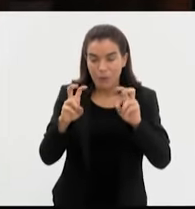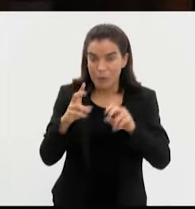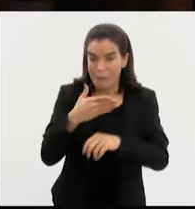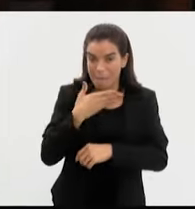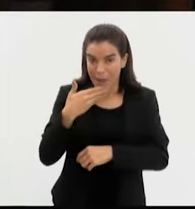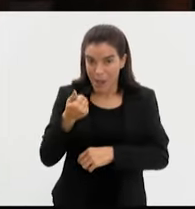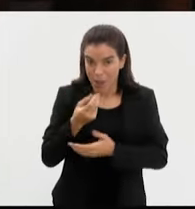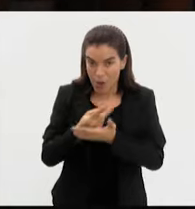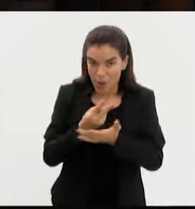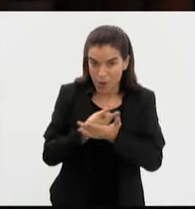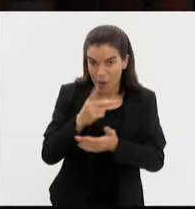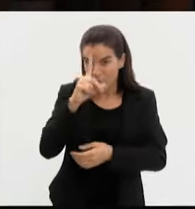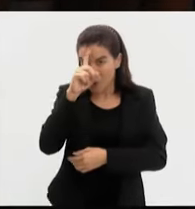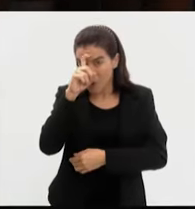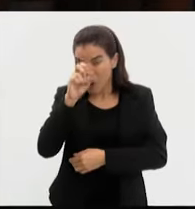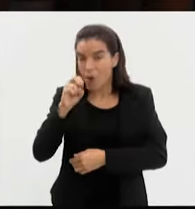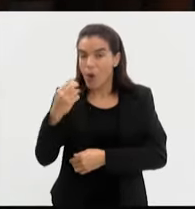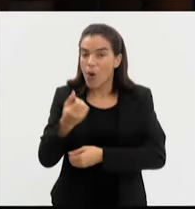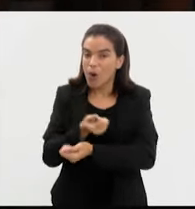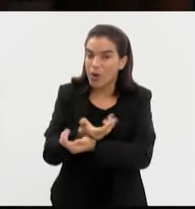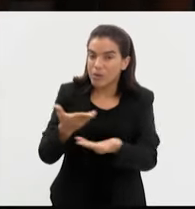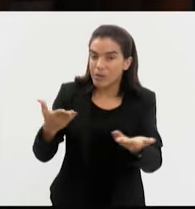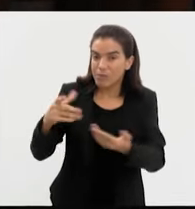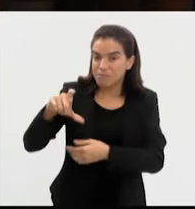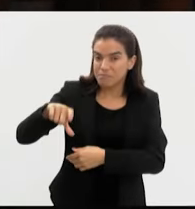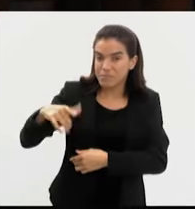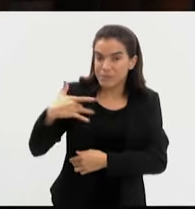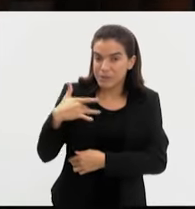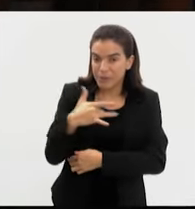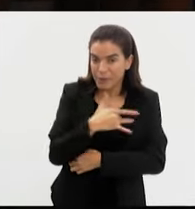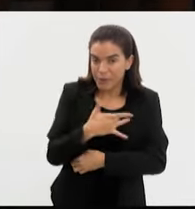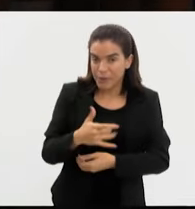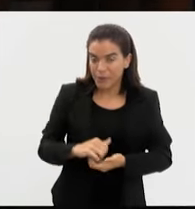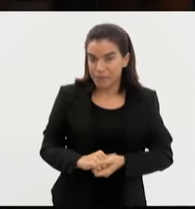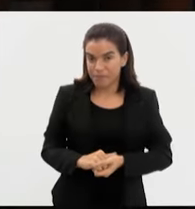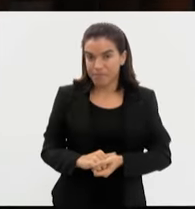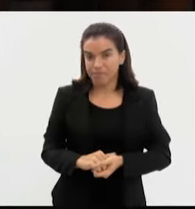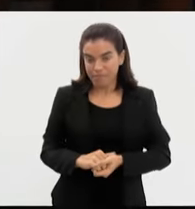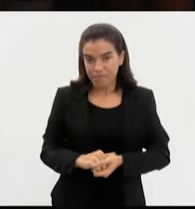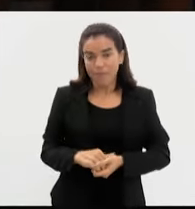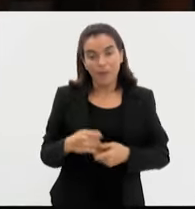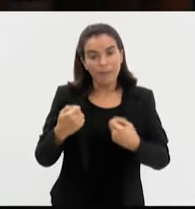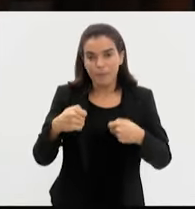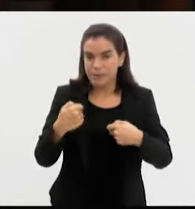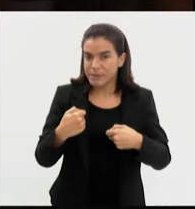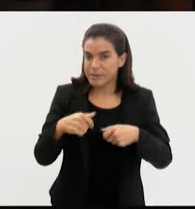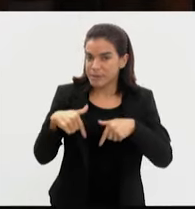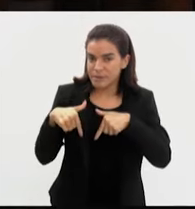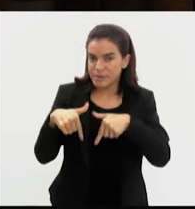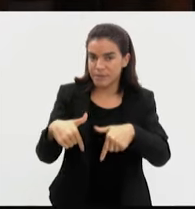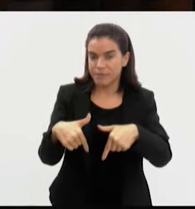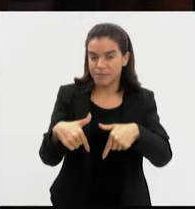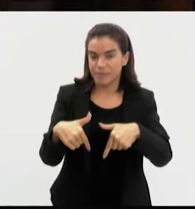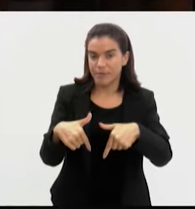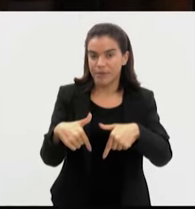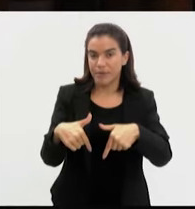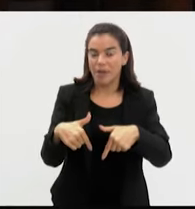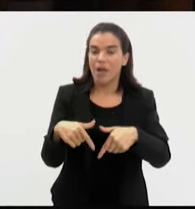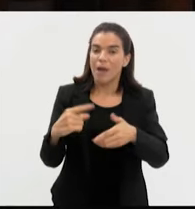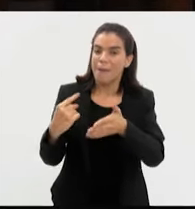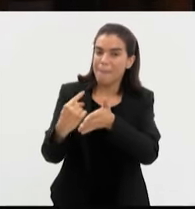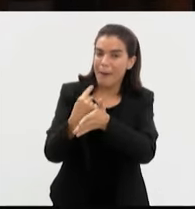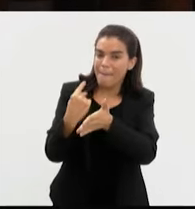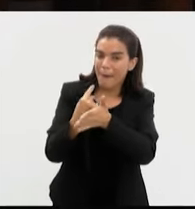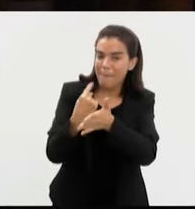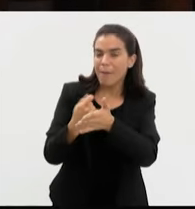melhor continuar com o hospital dar plano de saúde PR pada is é responsabilidade do secretário ele tem que fazer isso Os questionamentos ele